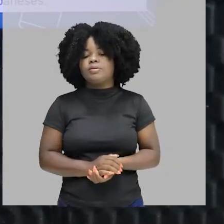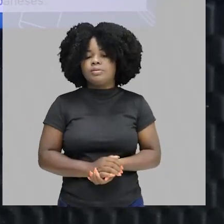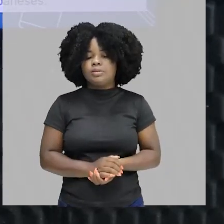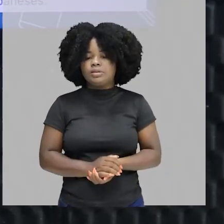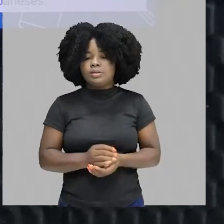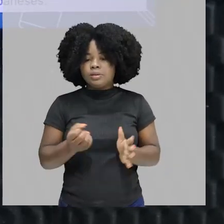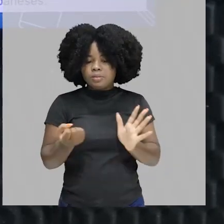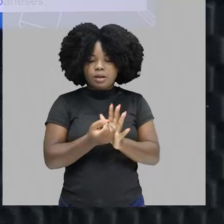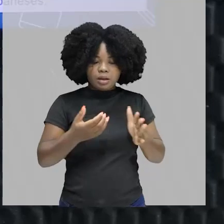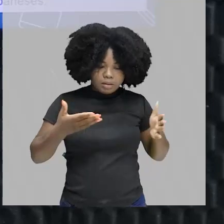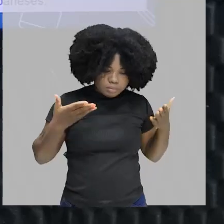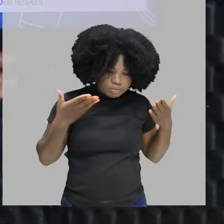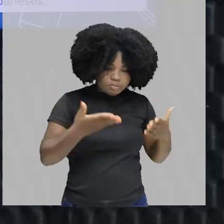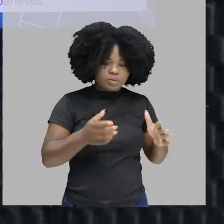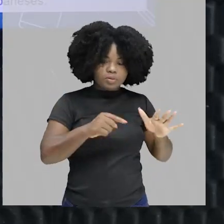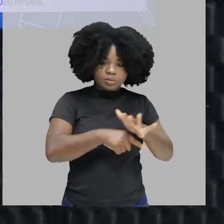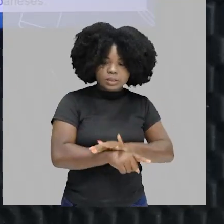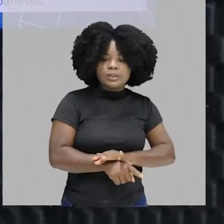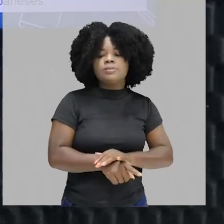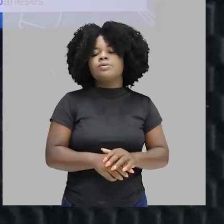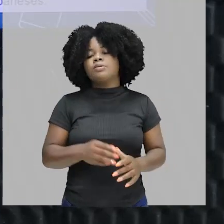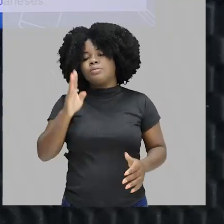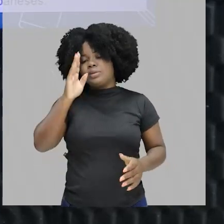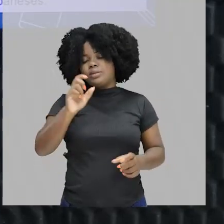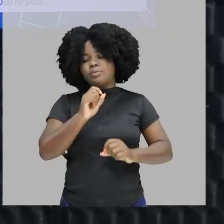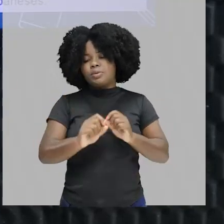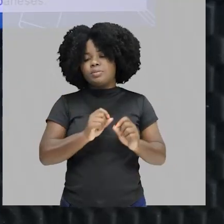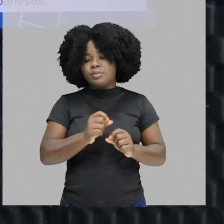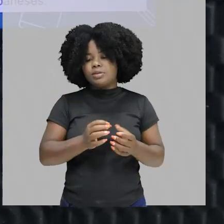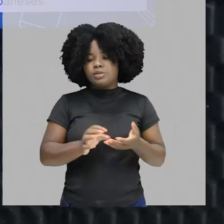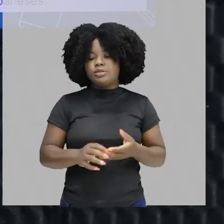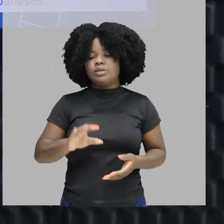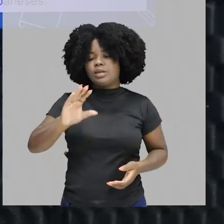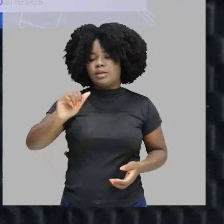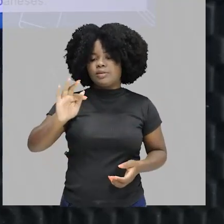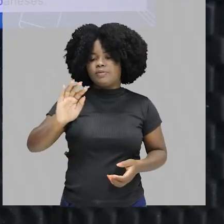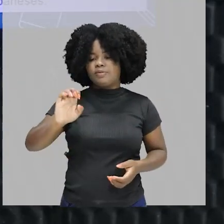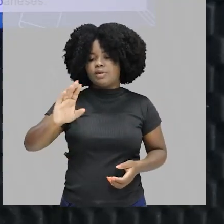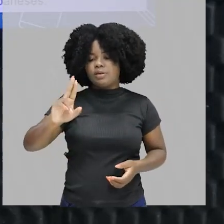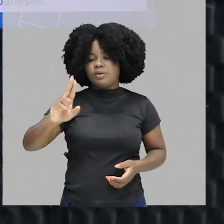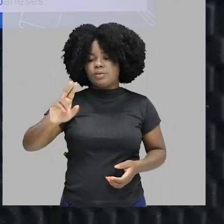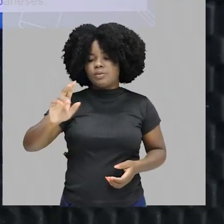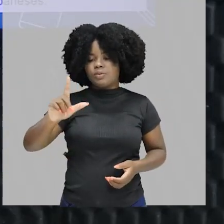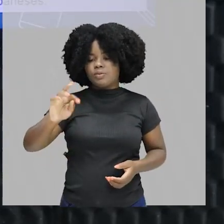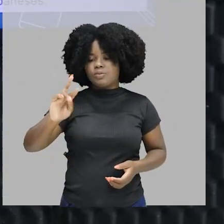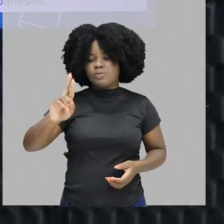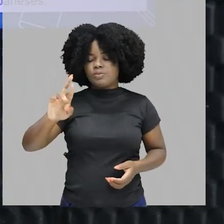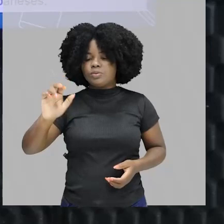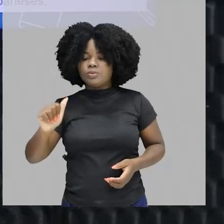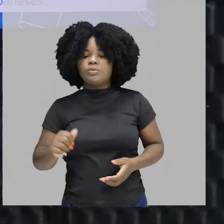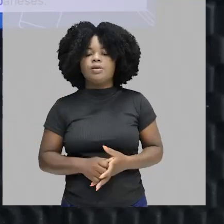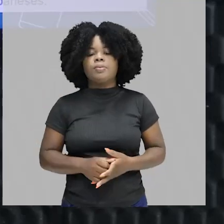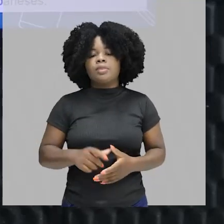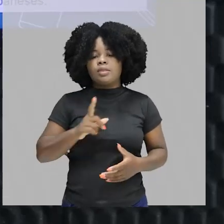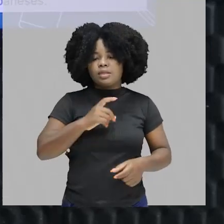território brasileiro, principalmente a partir da cafeicultura. Quem nunca ouviu falar, por exemplo, no bairro do Bexiga, em São Paulo, é um bairro tipicamente italiano. Nós